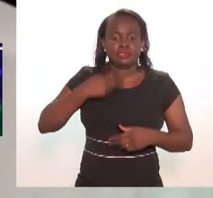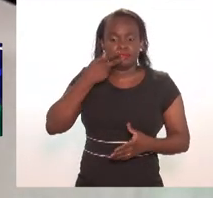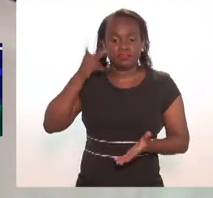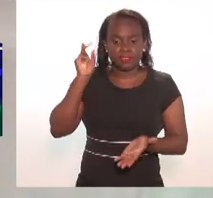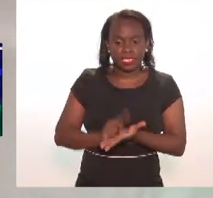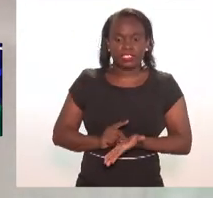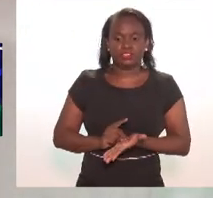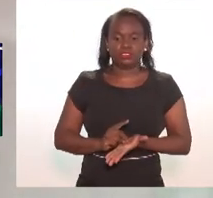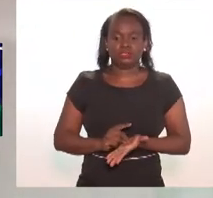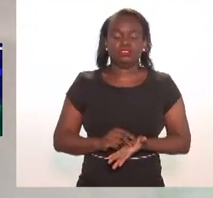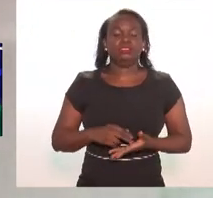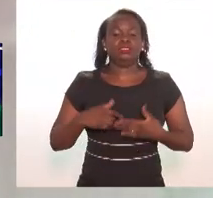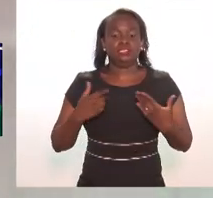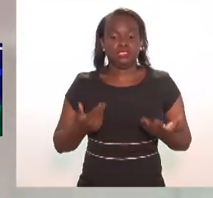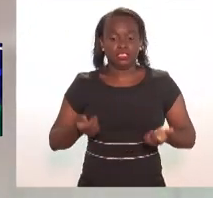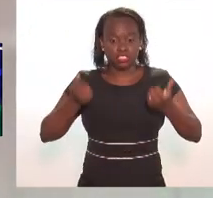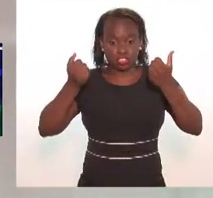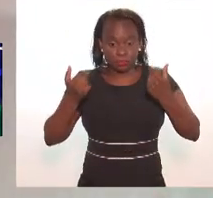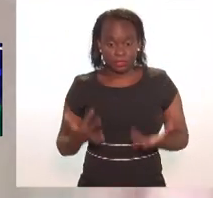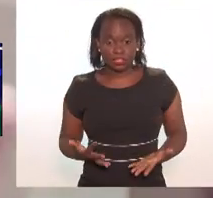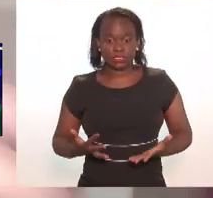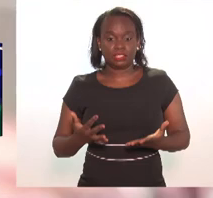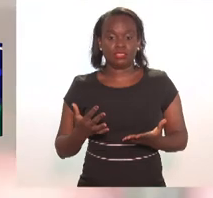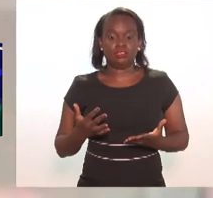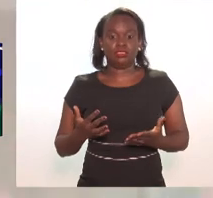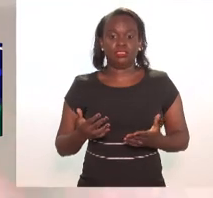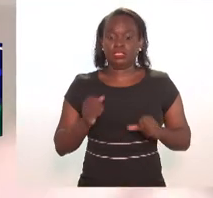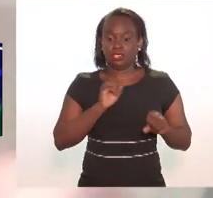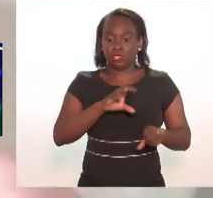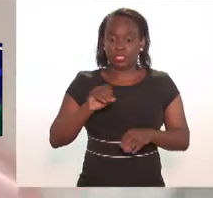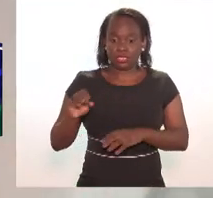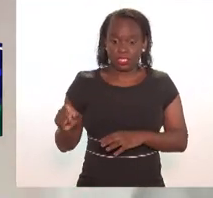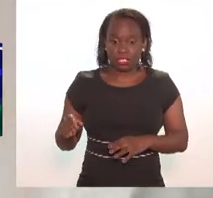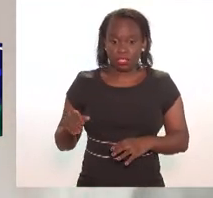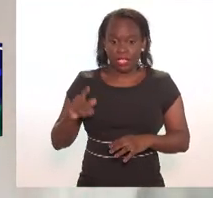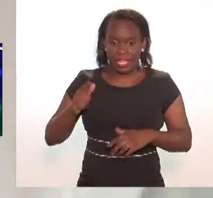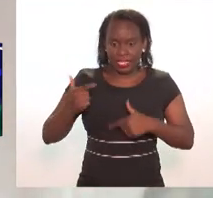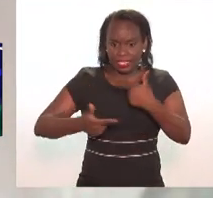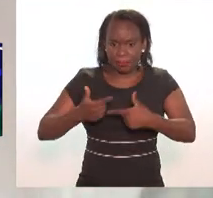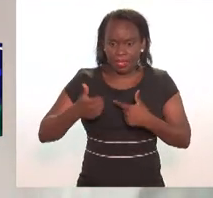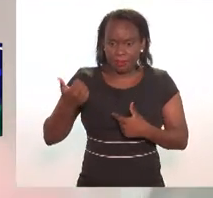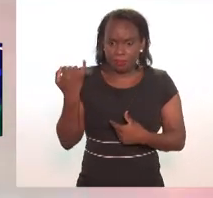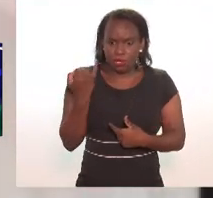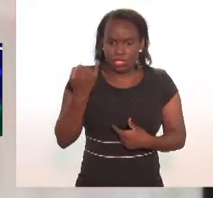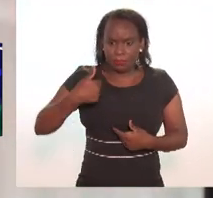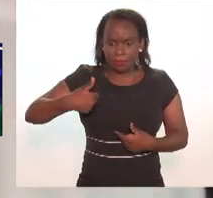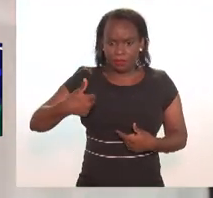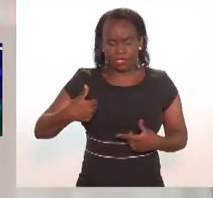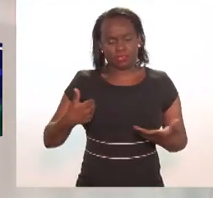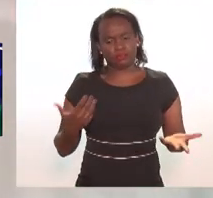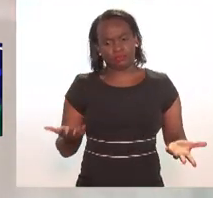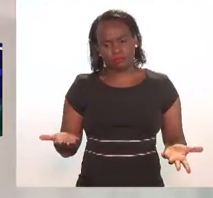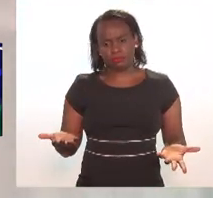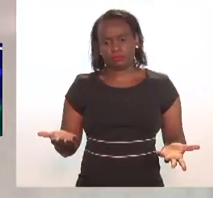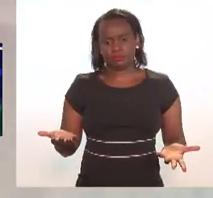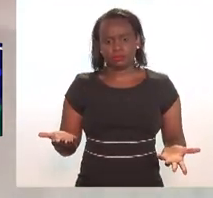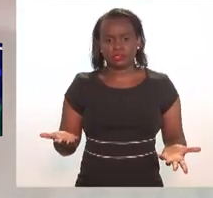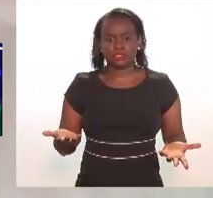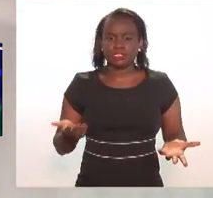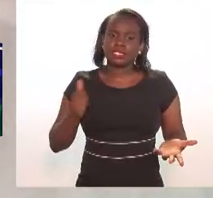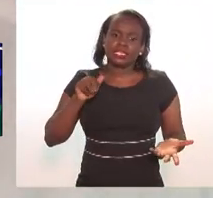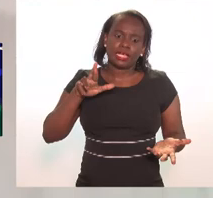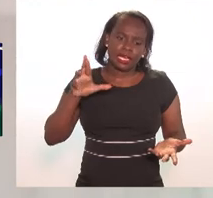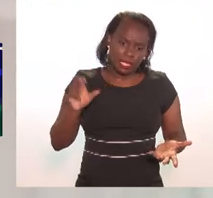franqueza. Quando se fala em colocar educação como serviço essencial, gente, claro